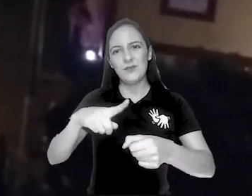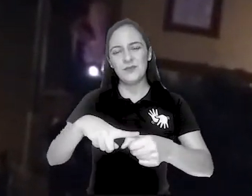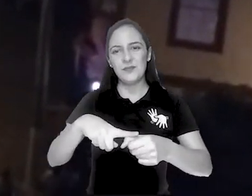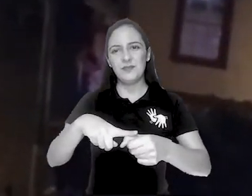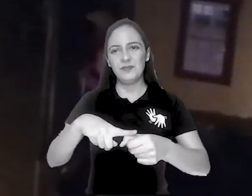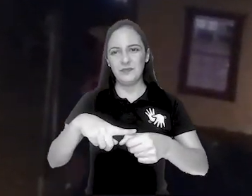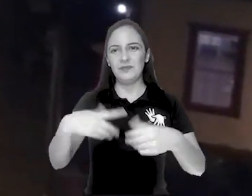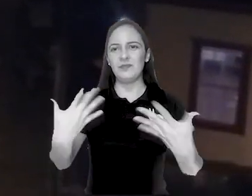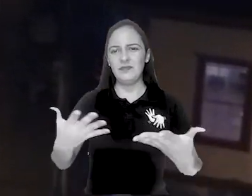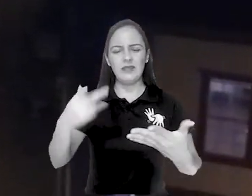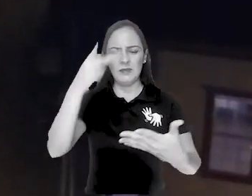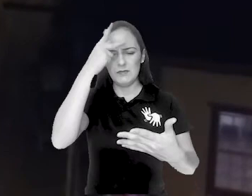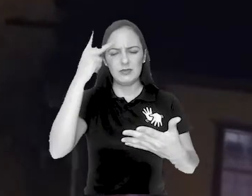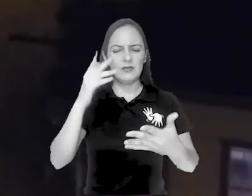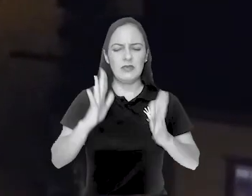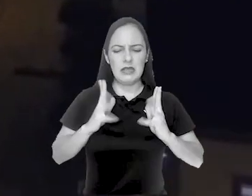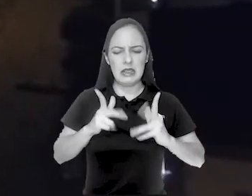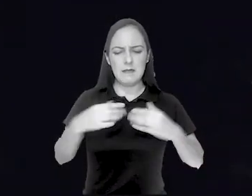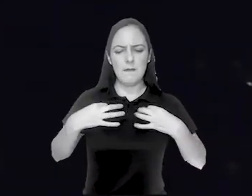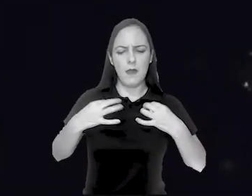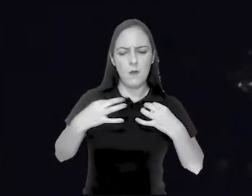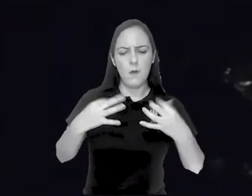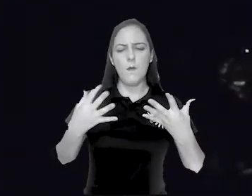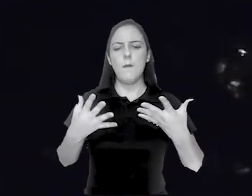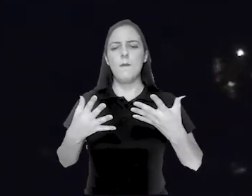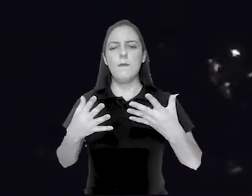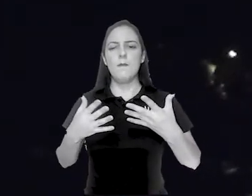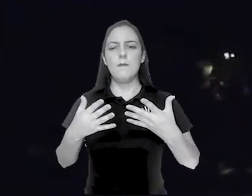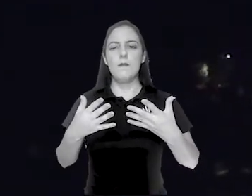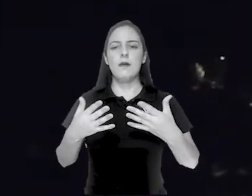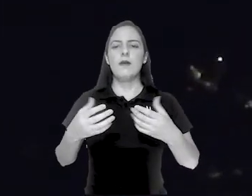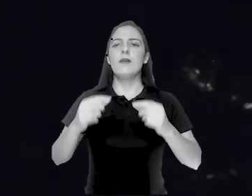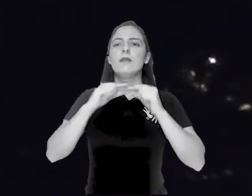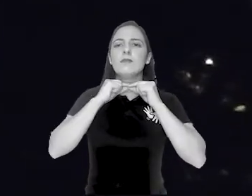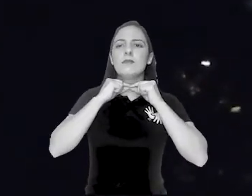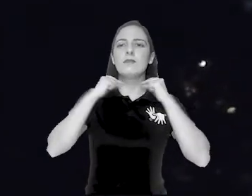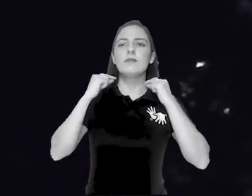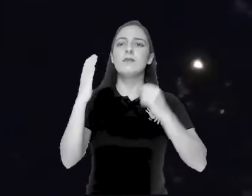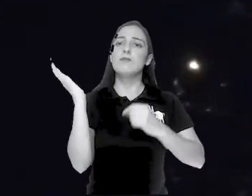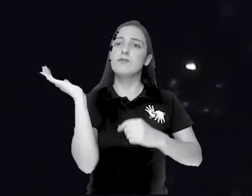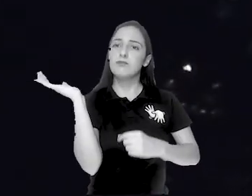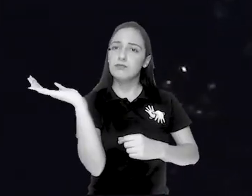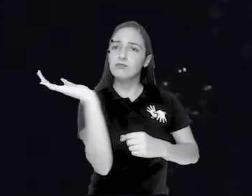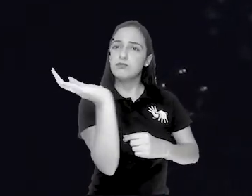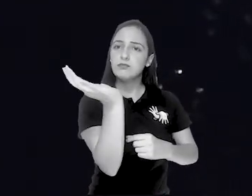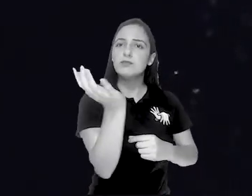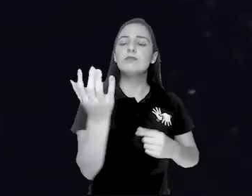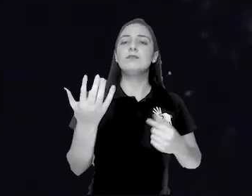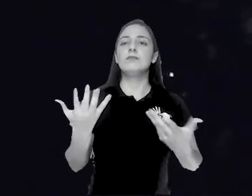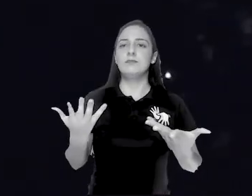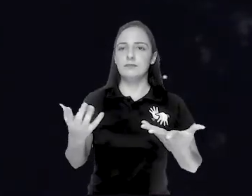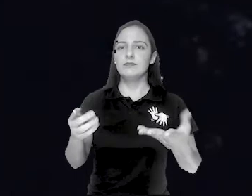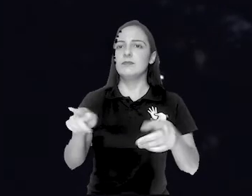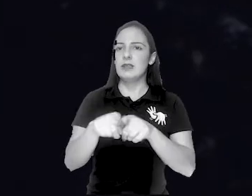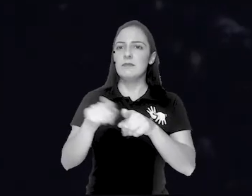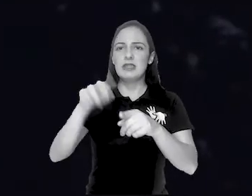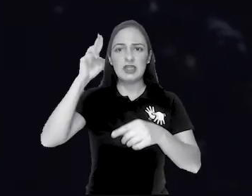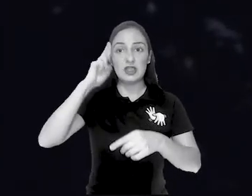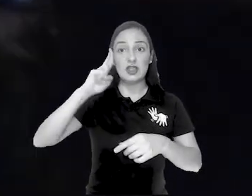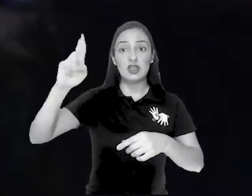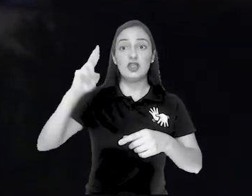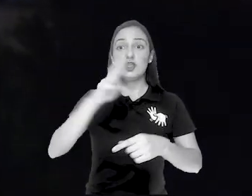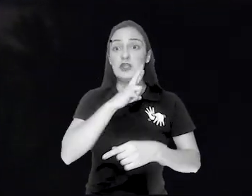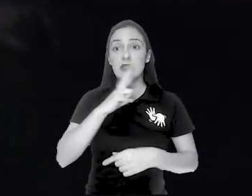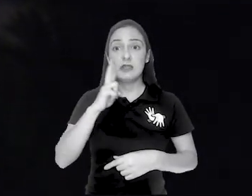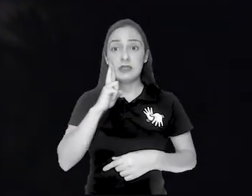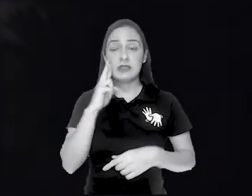as lavadeiras, as garçonetes, os chefes, né, os donos dos restaurantes, então